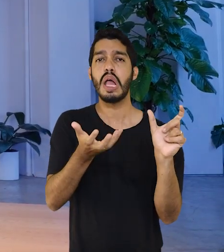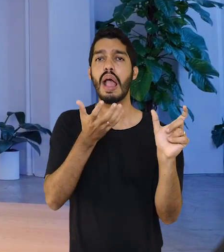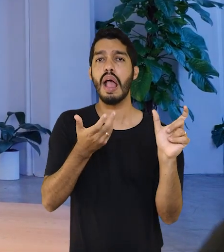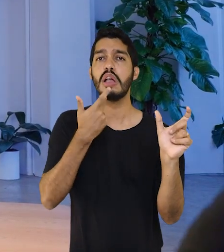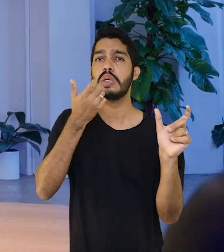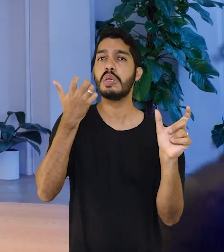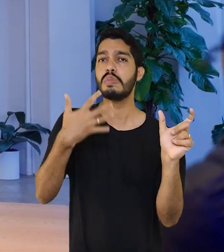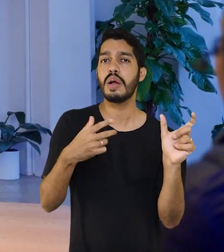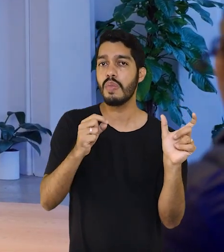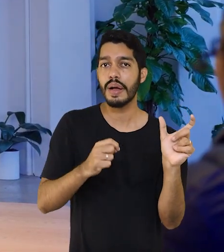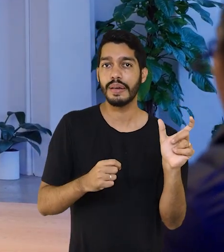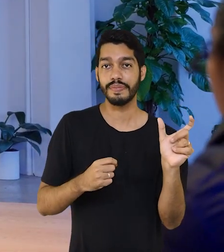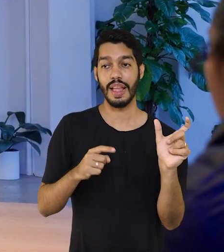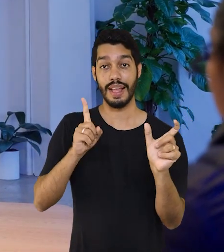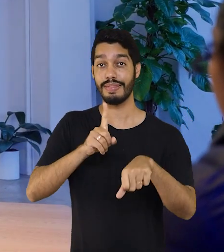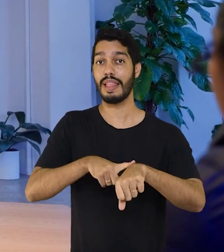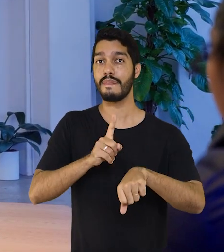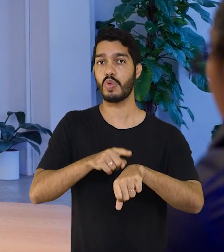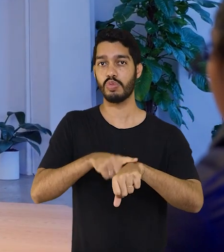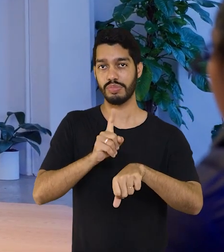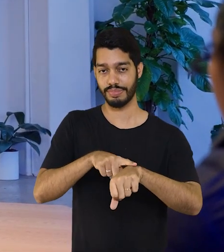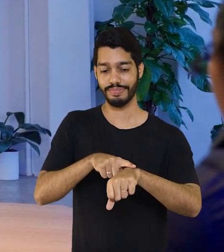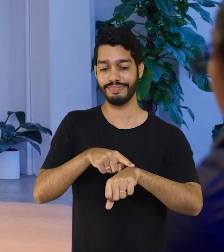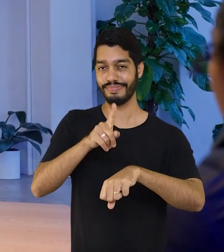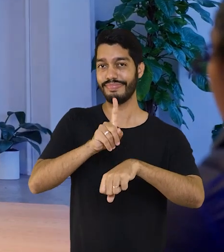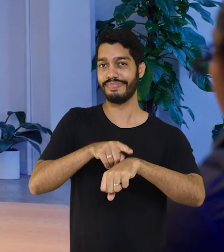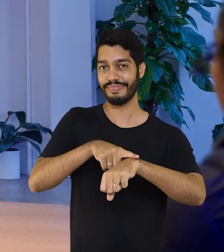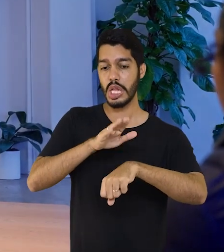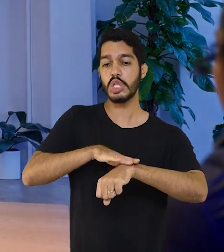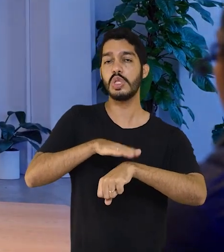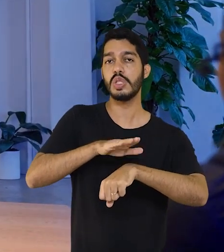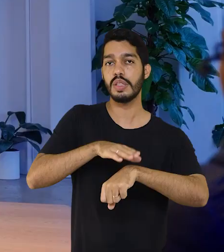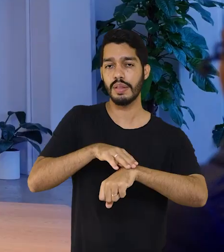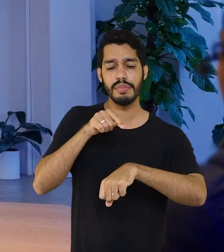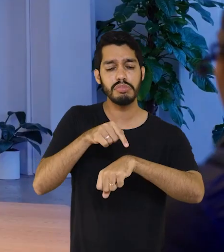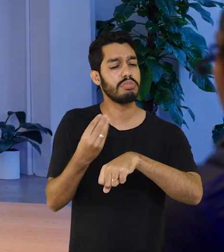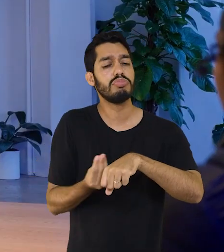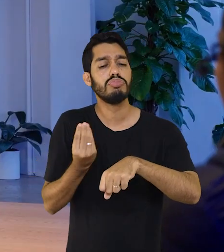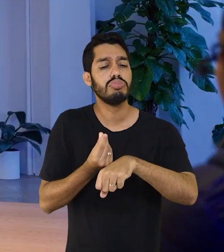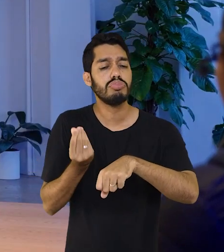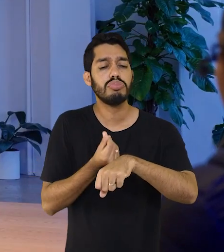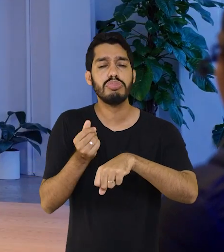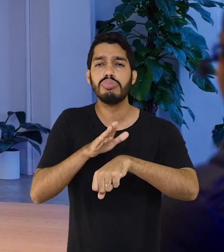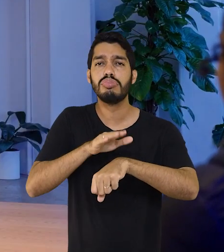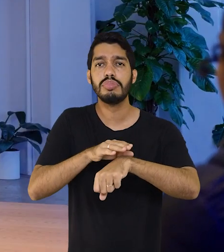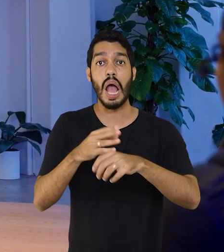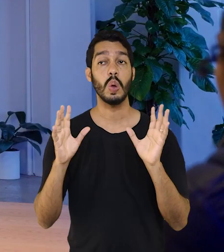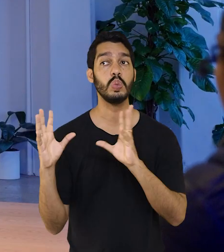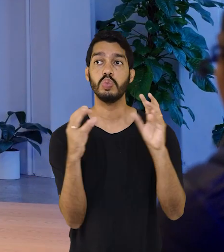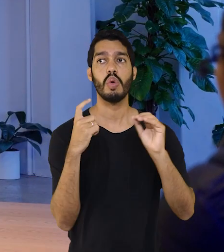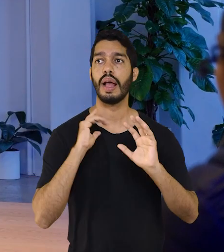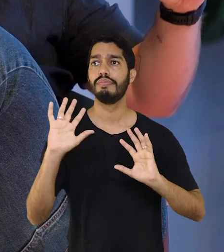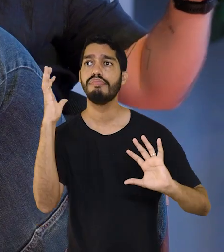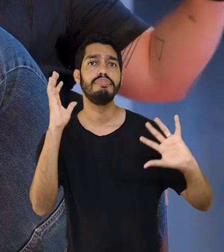que ela quer comunicar é a ideia do espírito do tempo. É você ser capaz de entender assim, cara, qual é o espírito